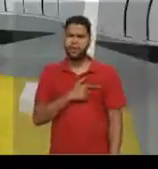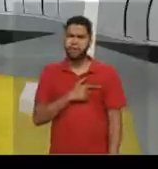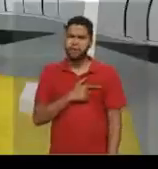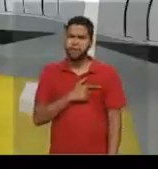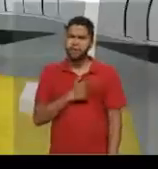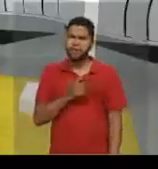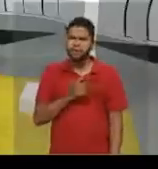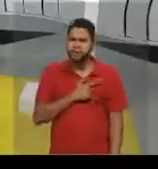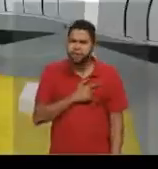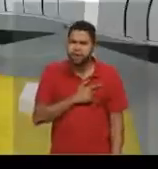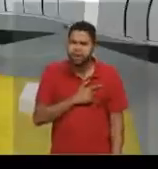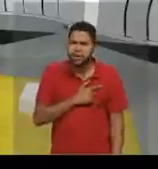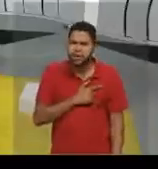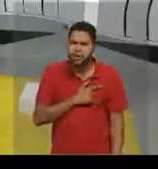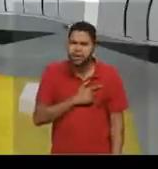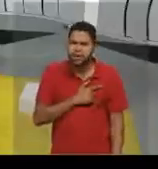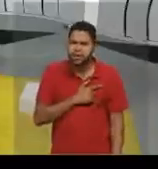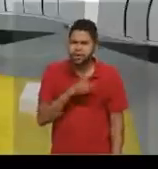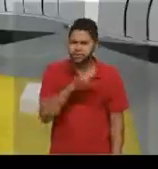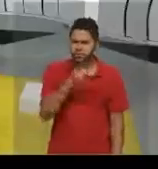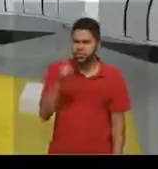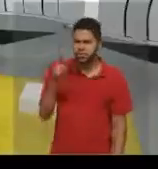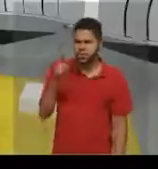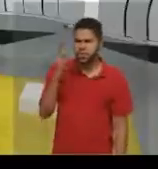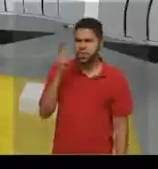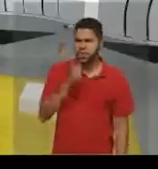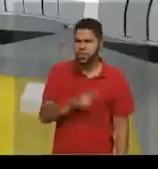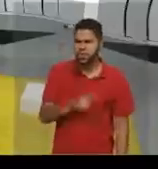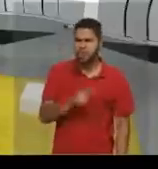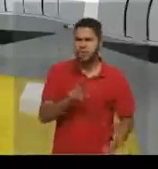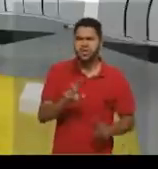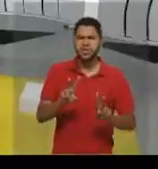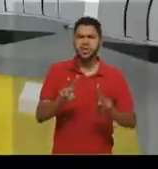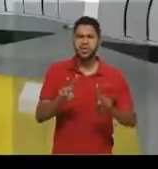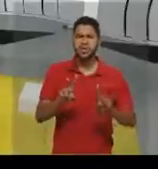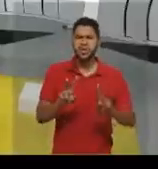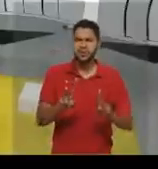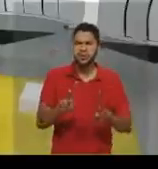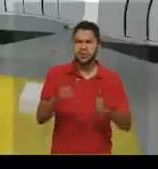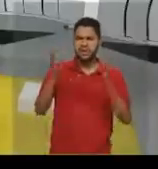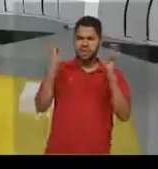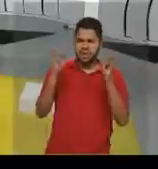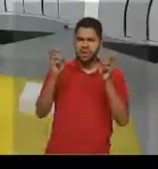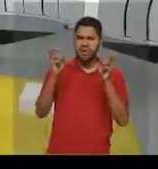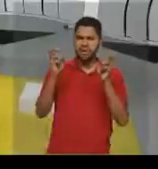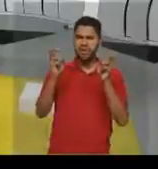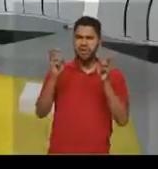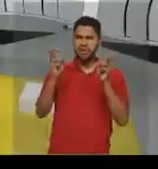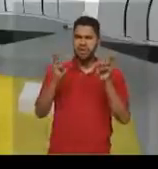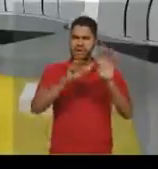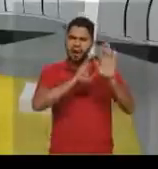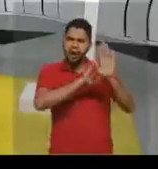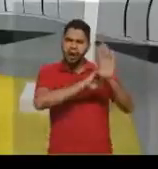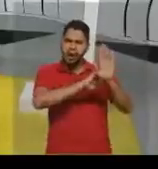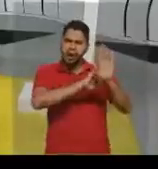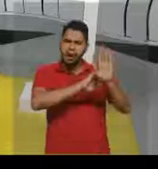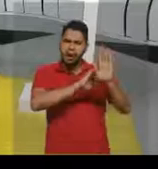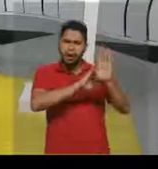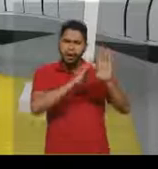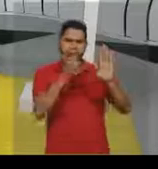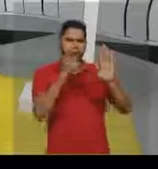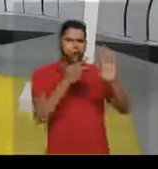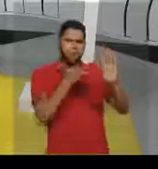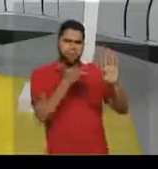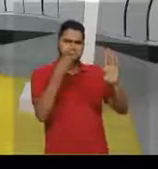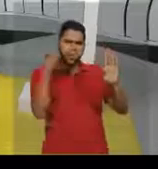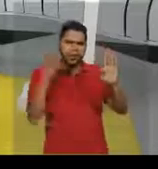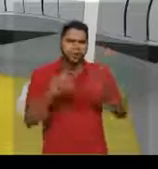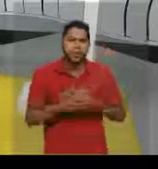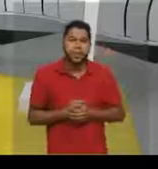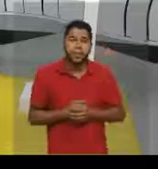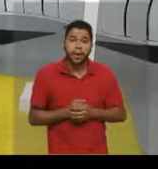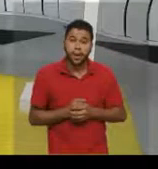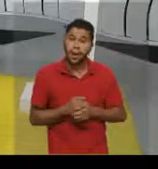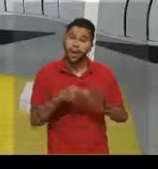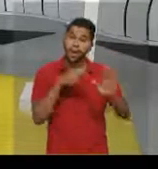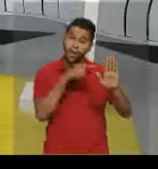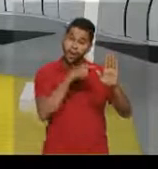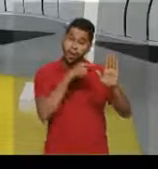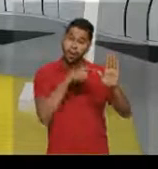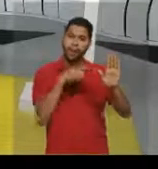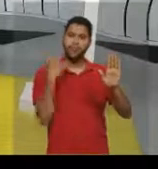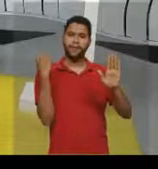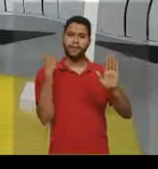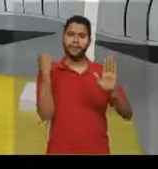Feia? Será que você está conseguindo perceber a mensagem por detrás? Porque é isso que